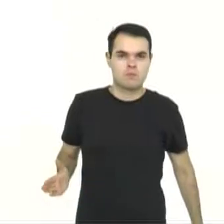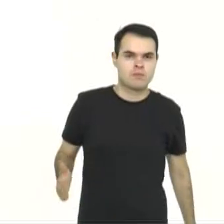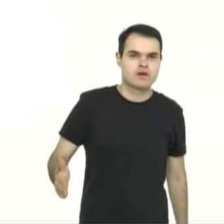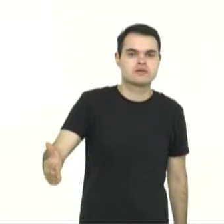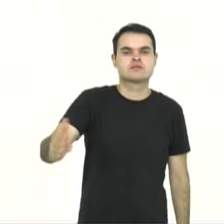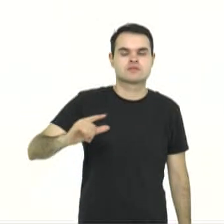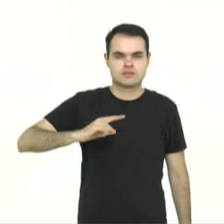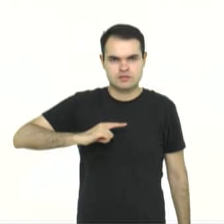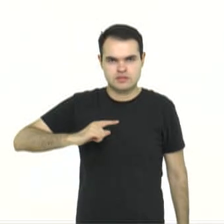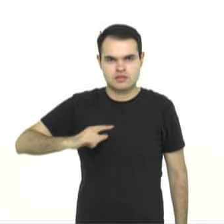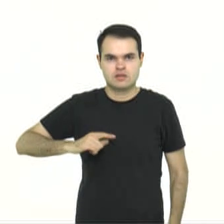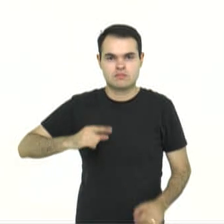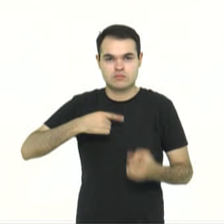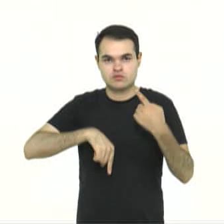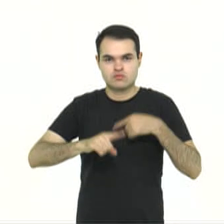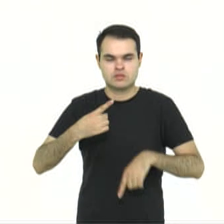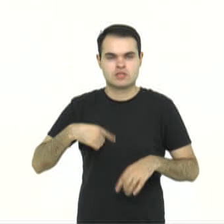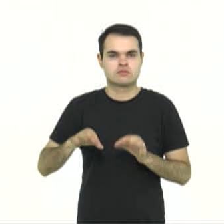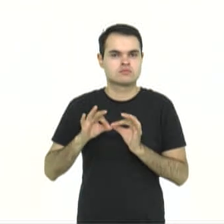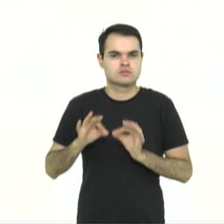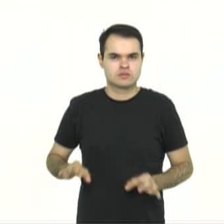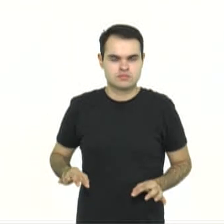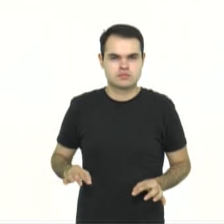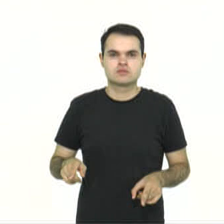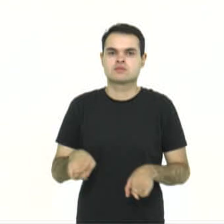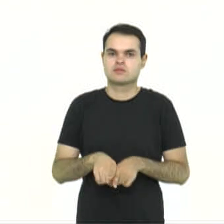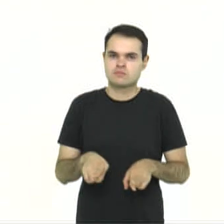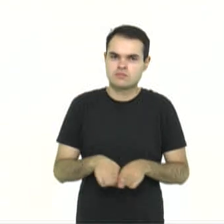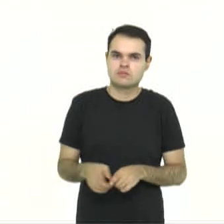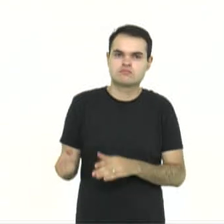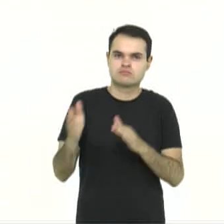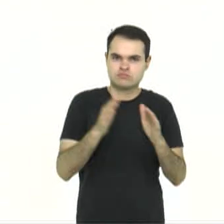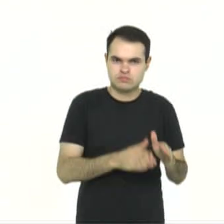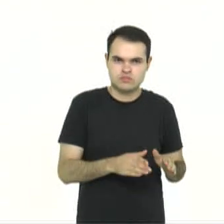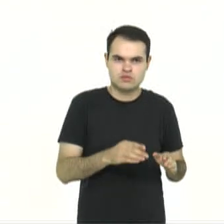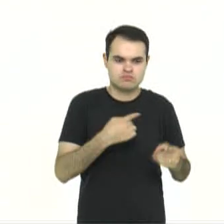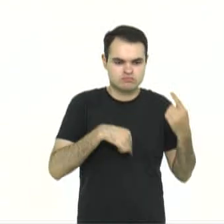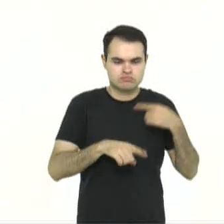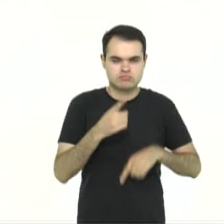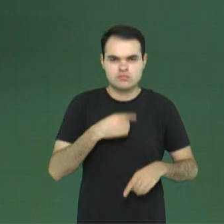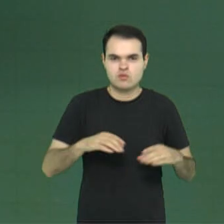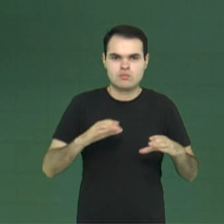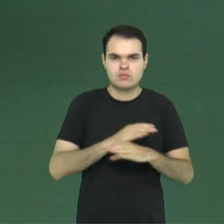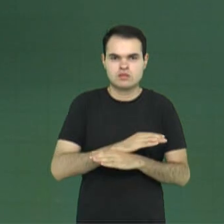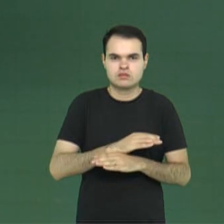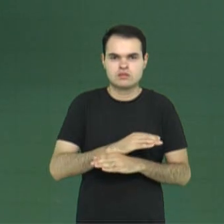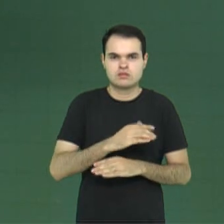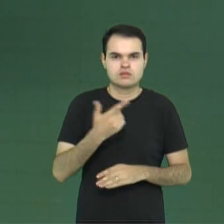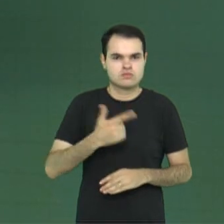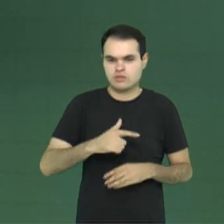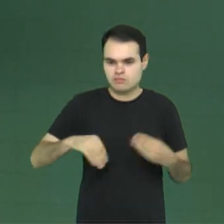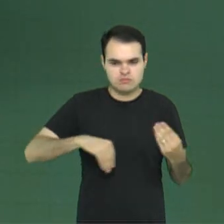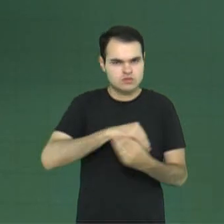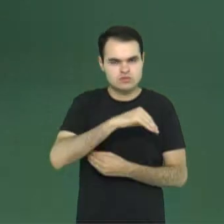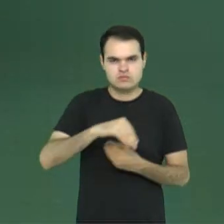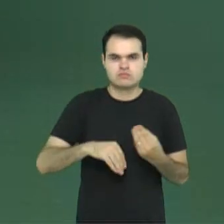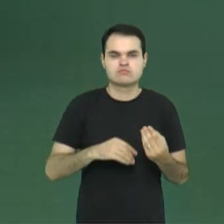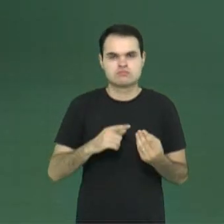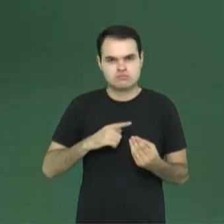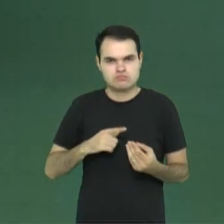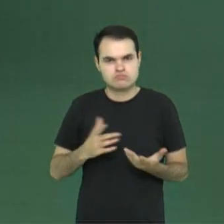ter uma circulação simples, tá? E também uma circulação completa, ou seja, não existe mistura do sangue arterial com o sangue